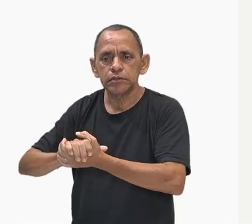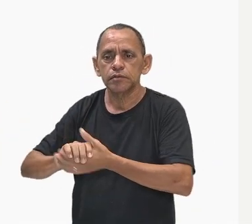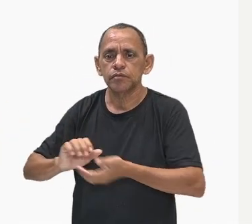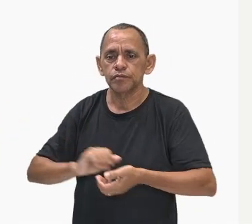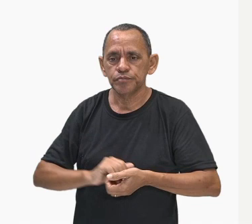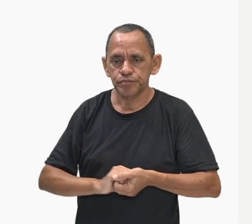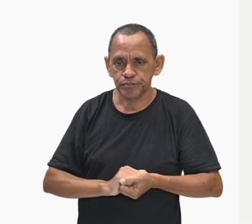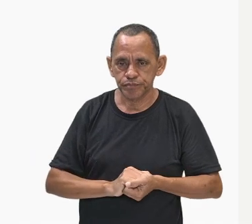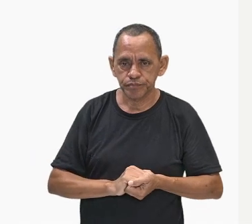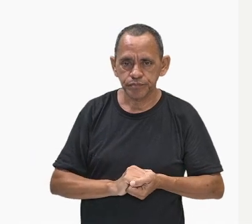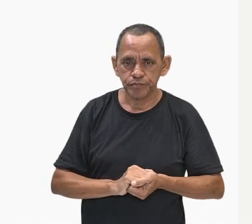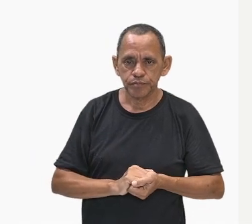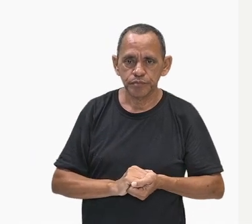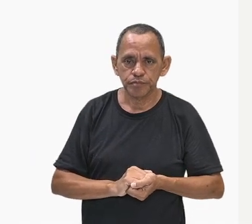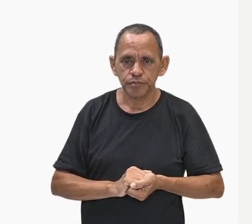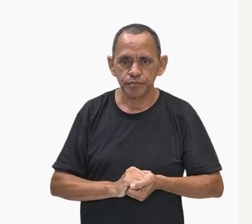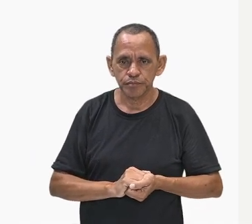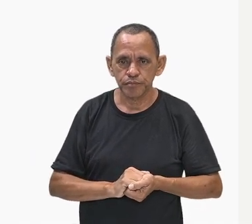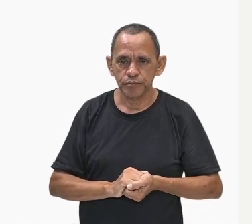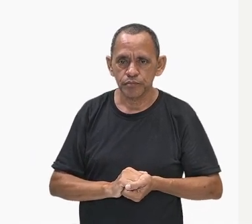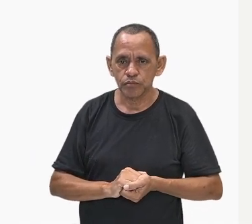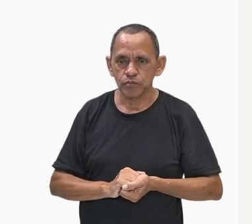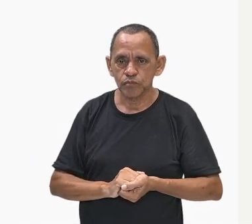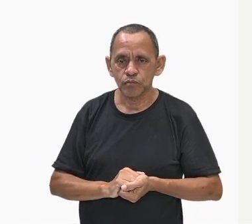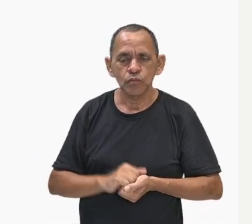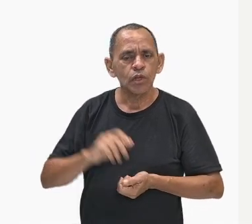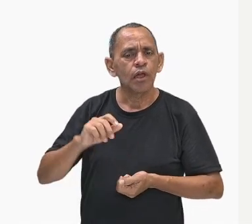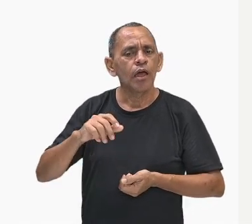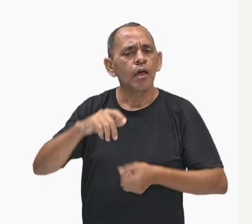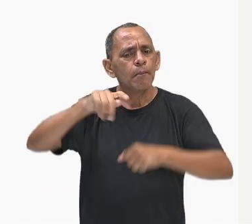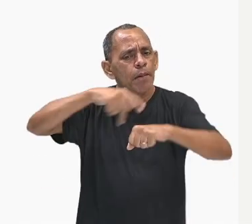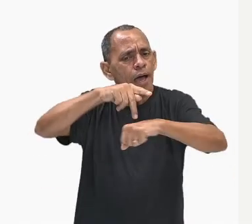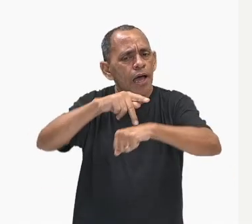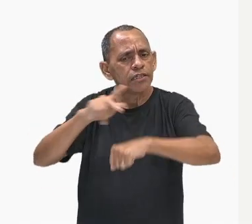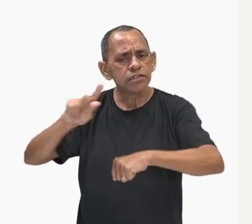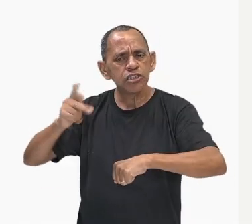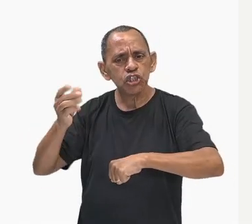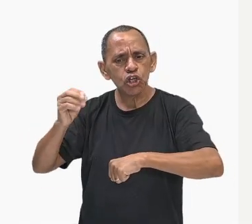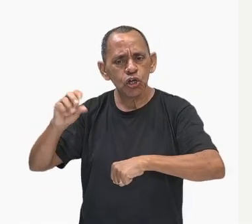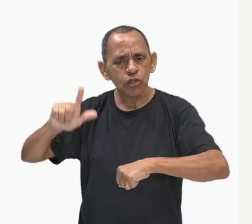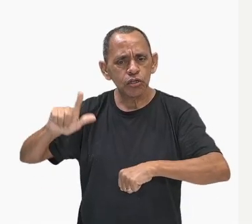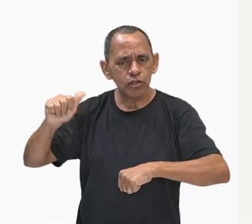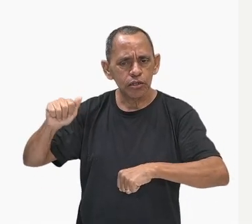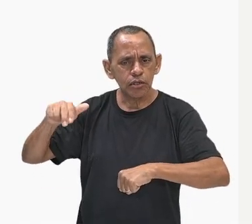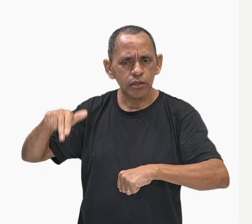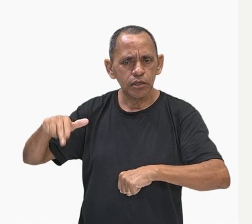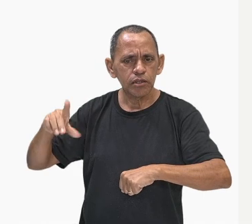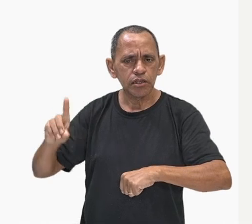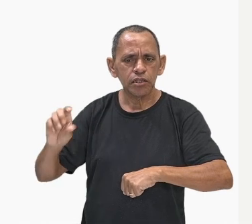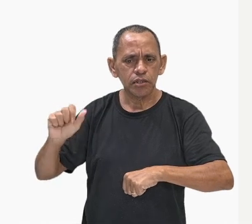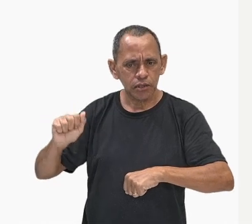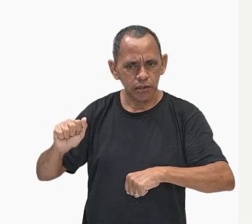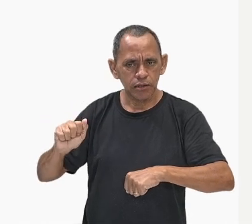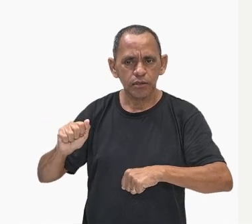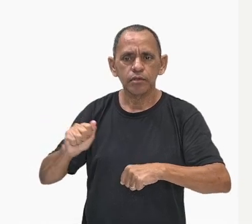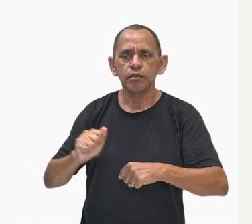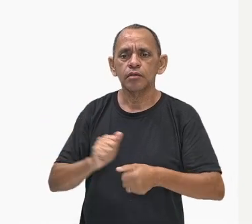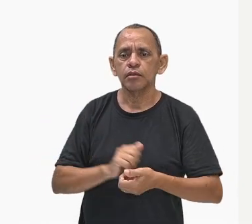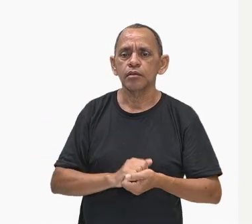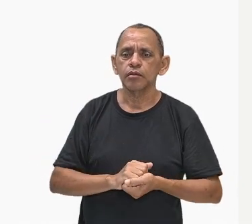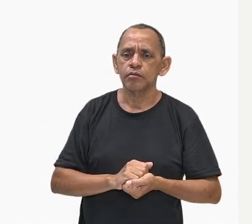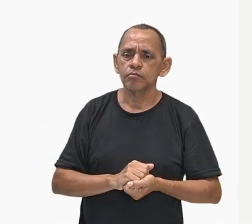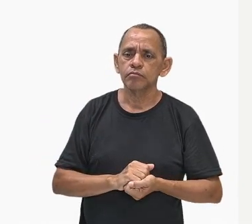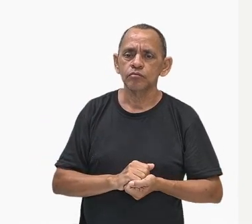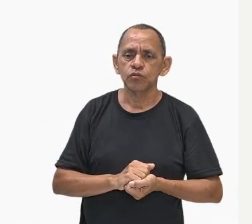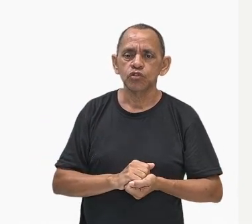conhece a Holanda, os Países Baixos, pela cor laranja. Muito graças a essa